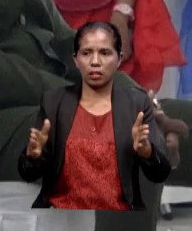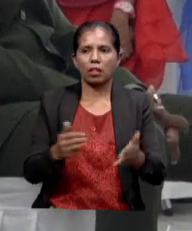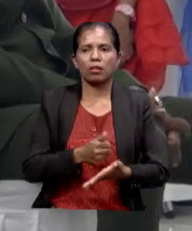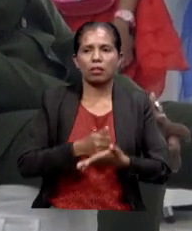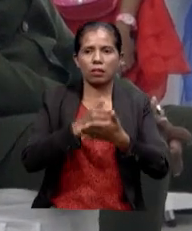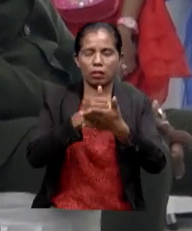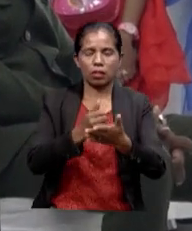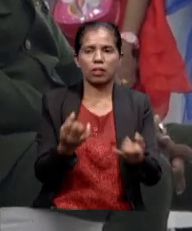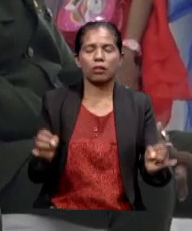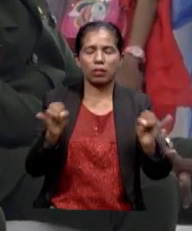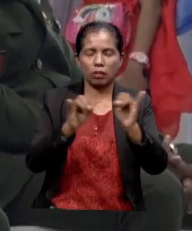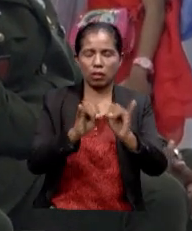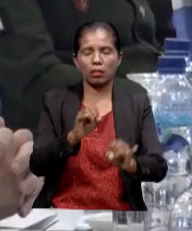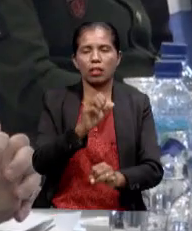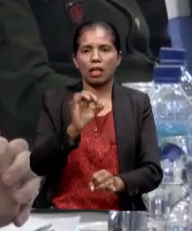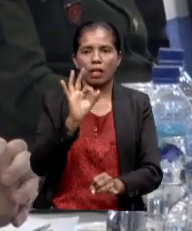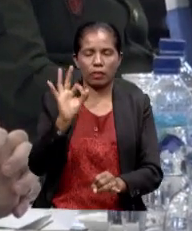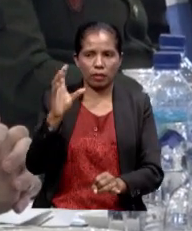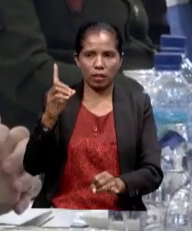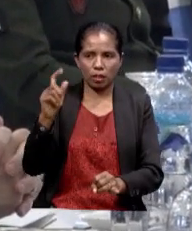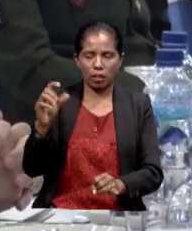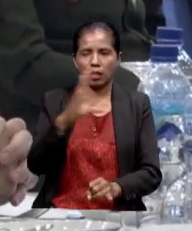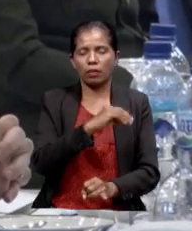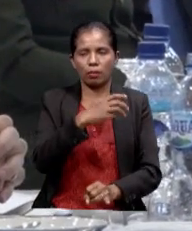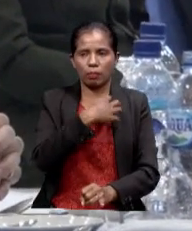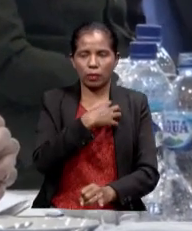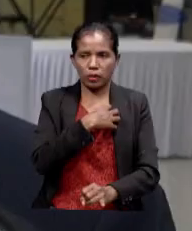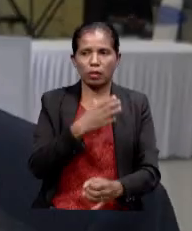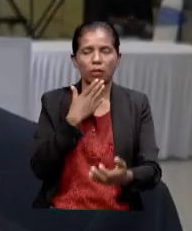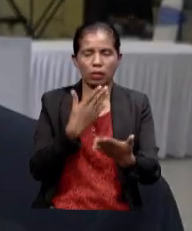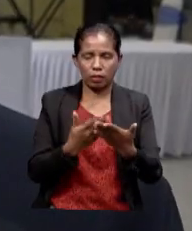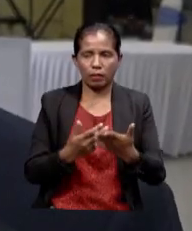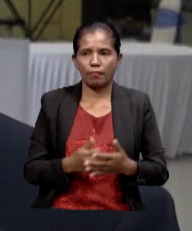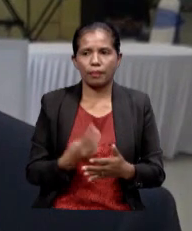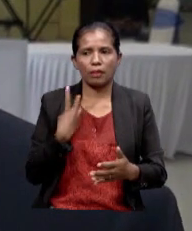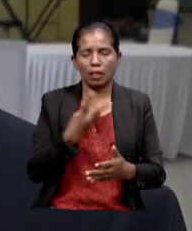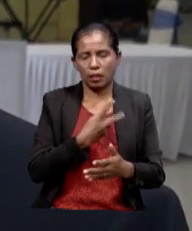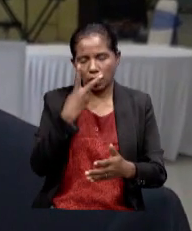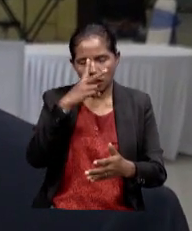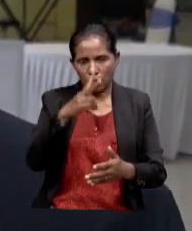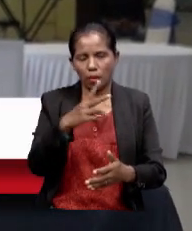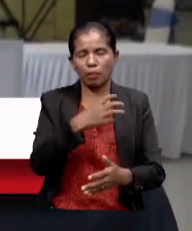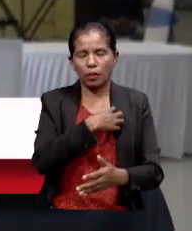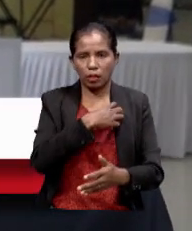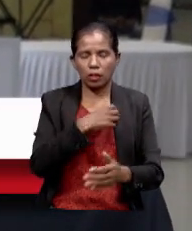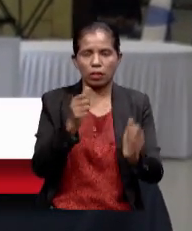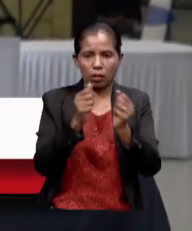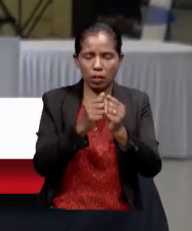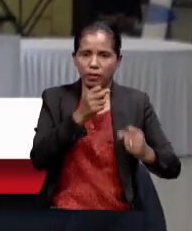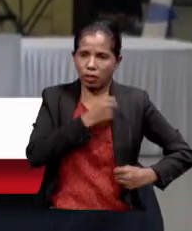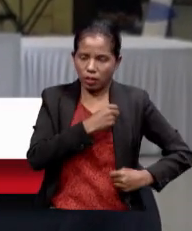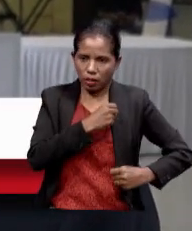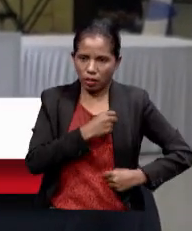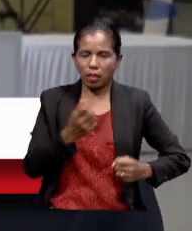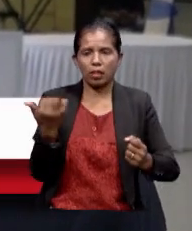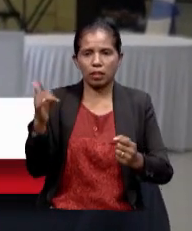institusaun FFDTL no PNTL ie futuro ho diak. Quantitárias PNTL e PNTL e FDTL, se eles filhos falam, essa